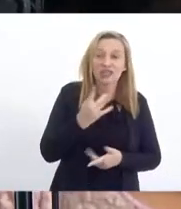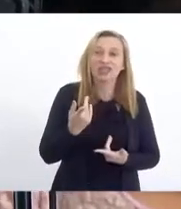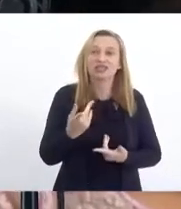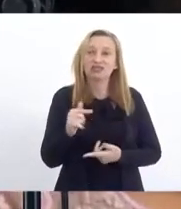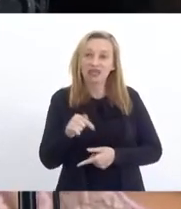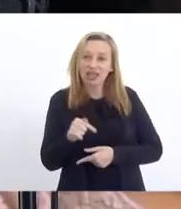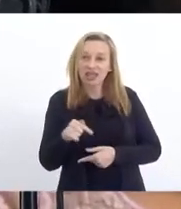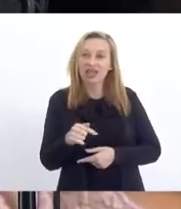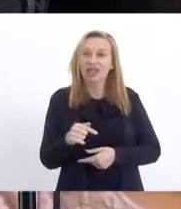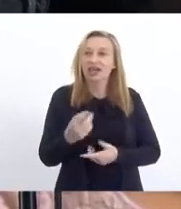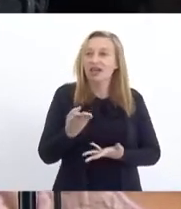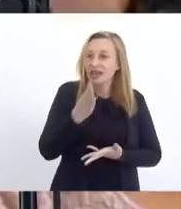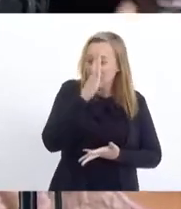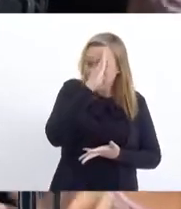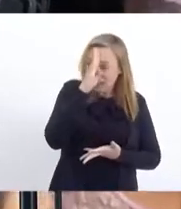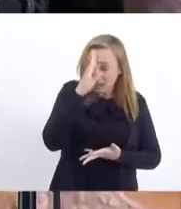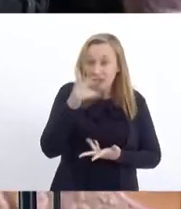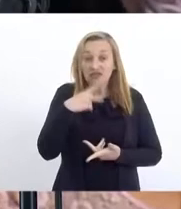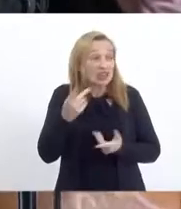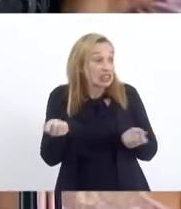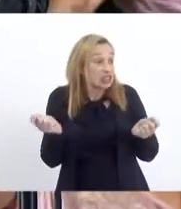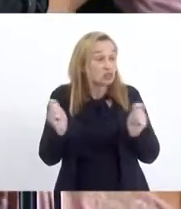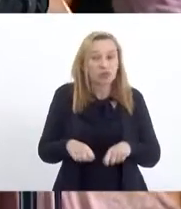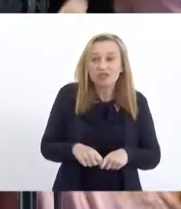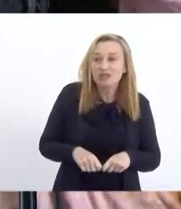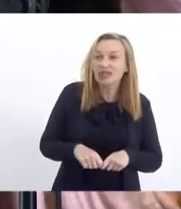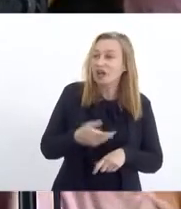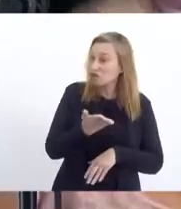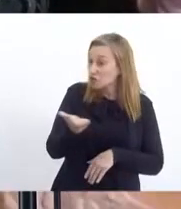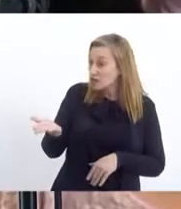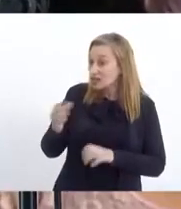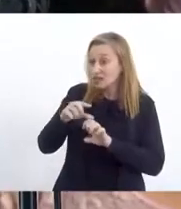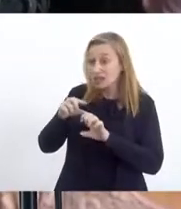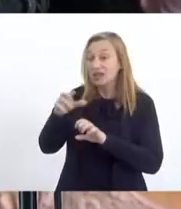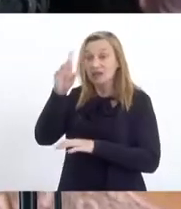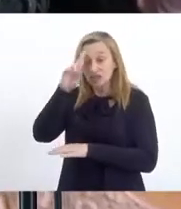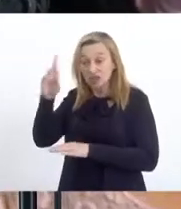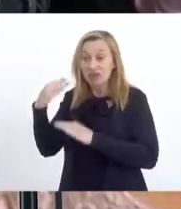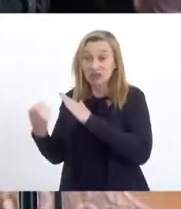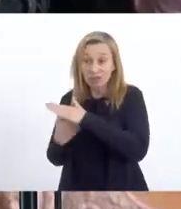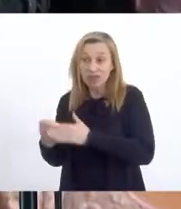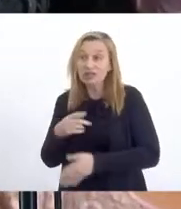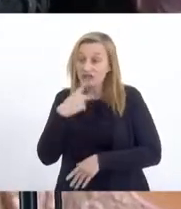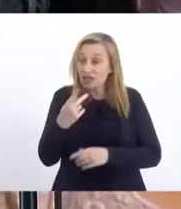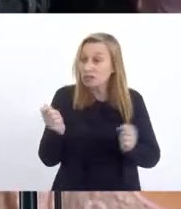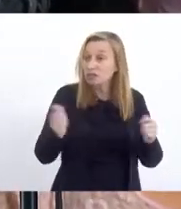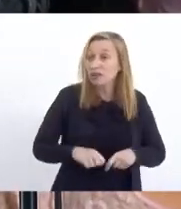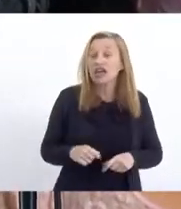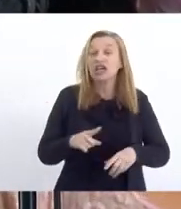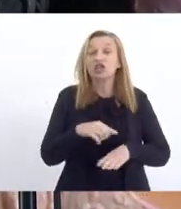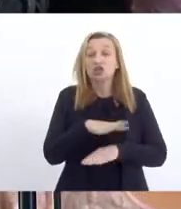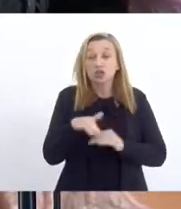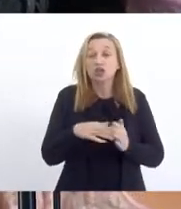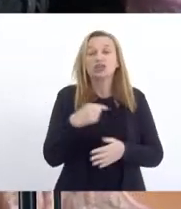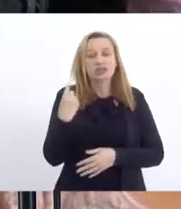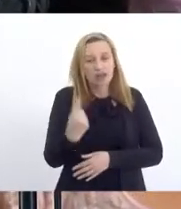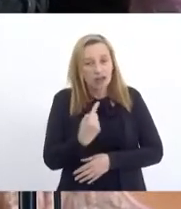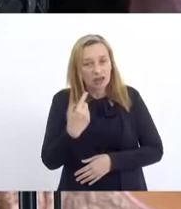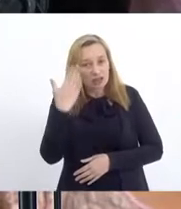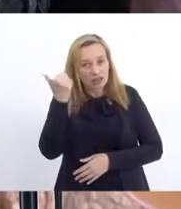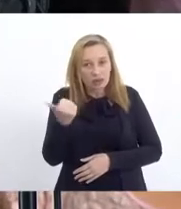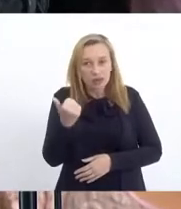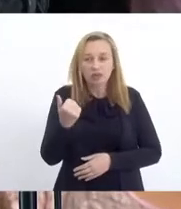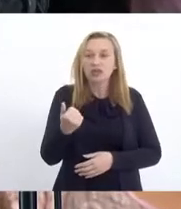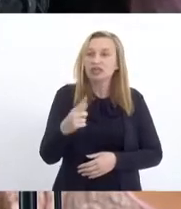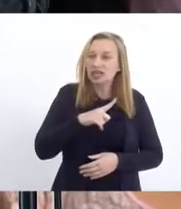a academia dizendo as possibilidades, vocês empresários dizendo as possibilidades, todos nós sabemos aquilo que nós temos de